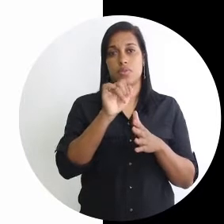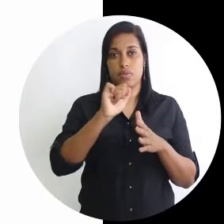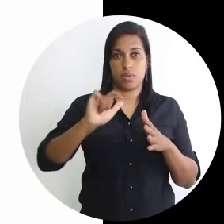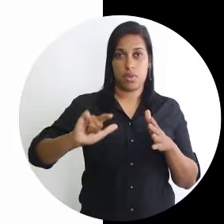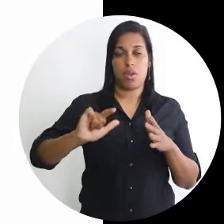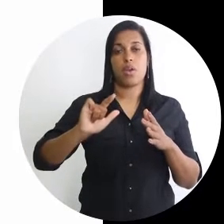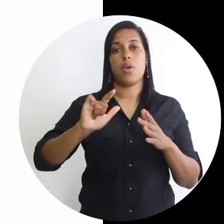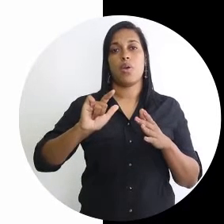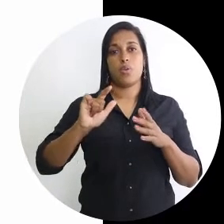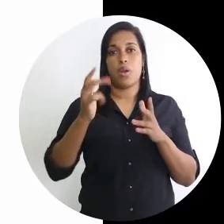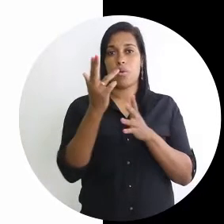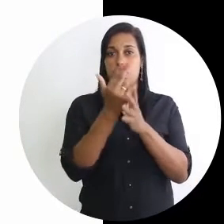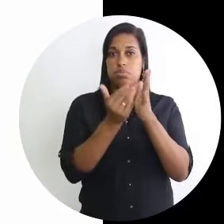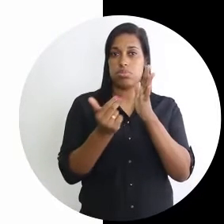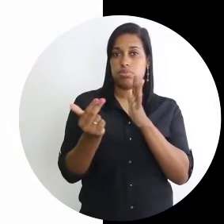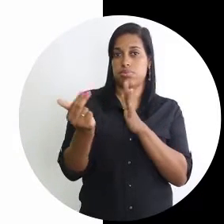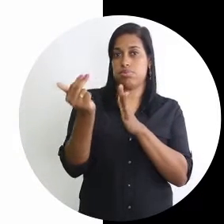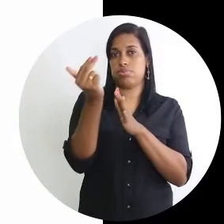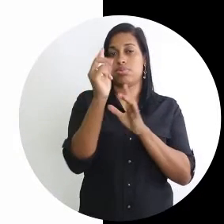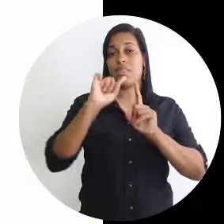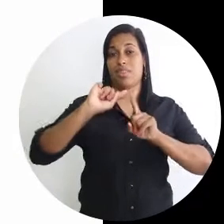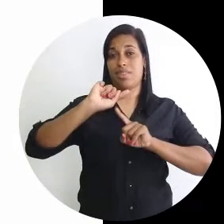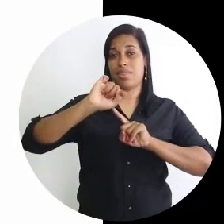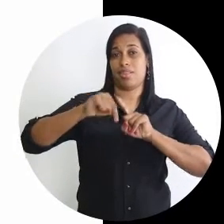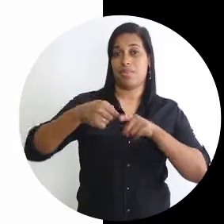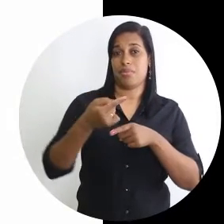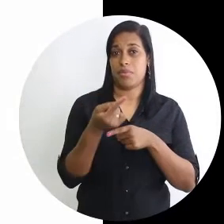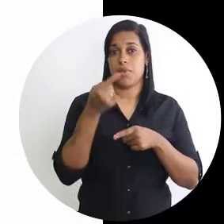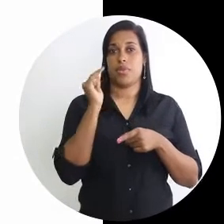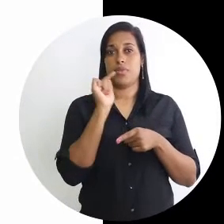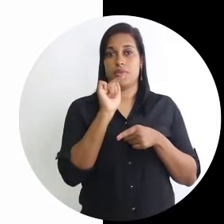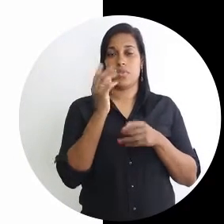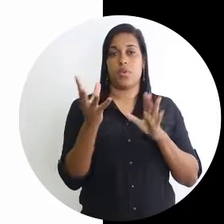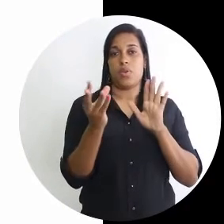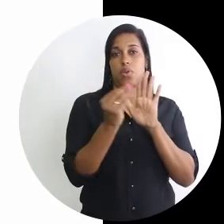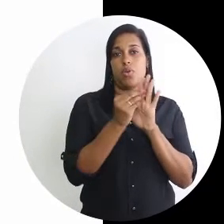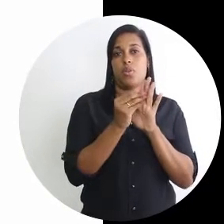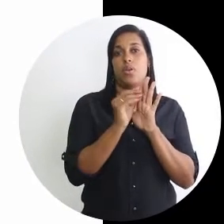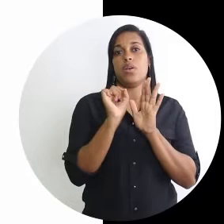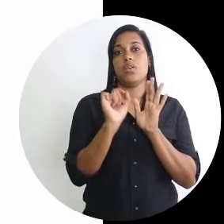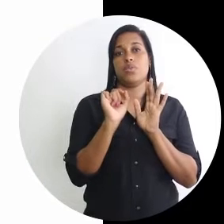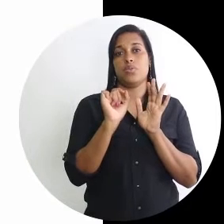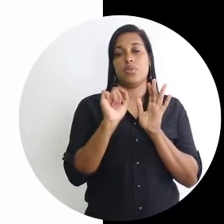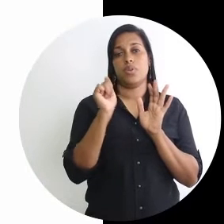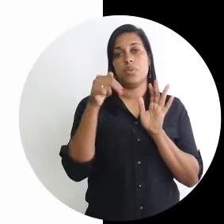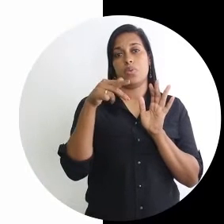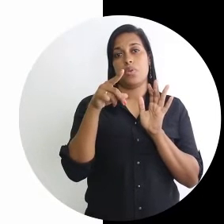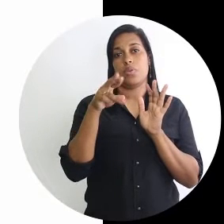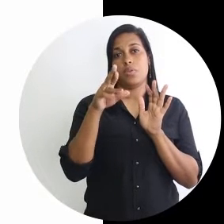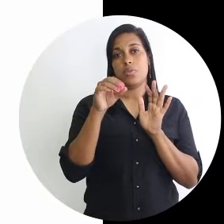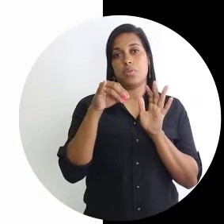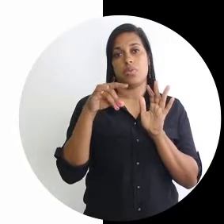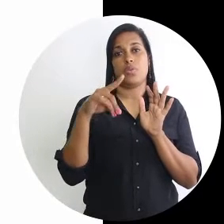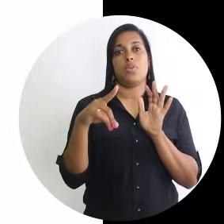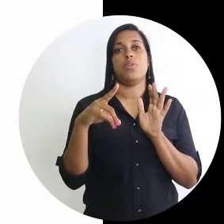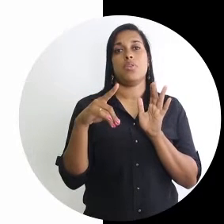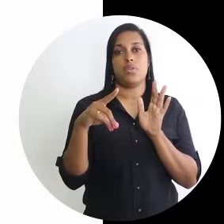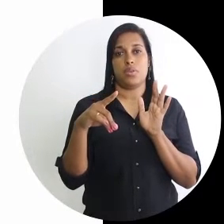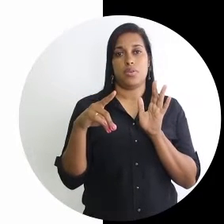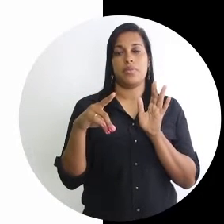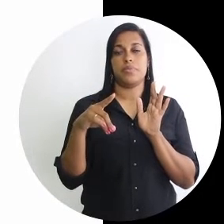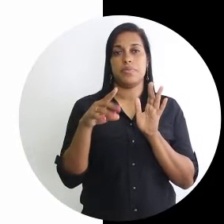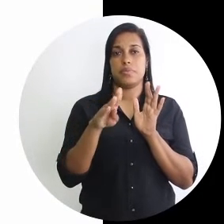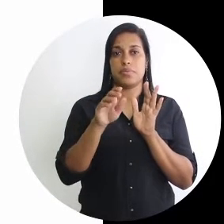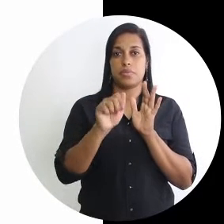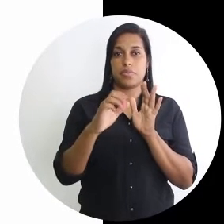imagem de trás dessa paisagem. Depois dessa imagem é colocado essa imagenzinha do Android, pode ver que ela está por cima do